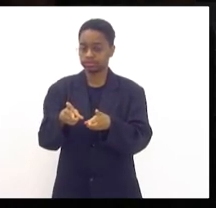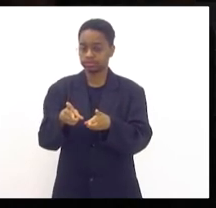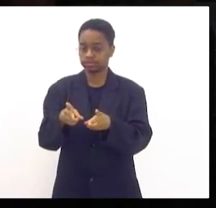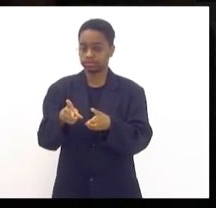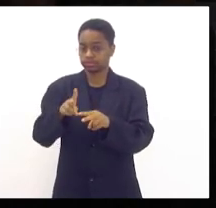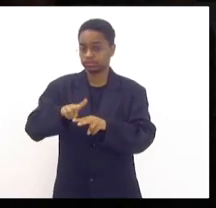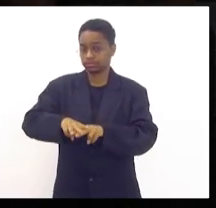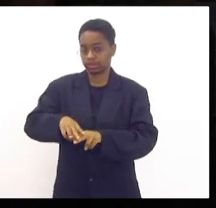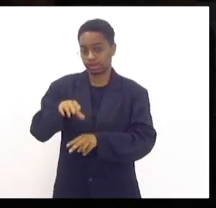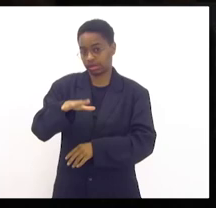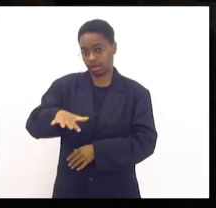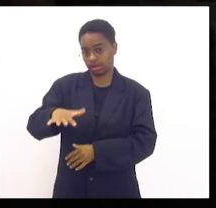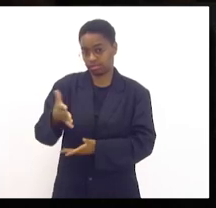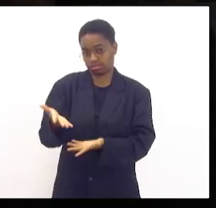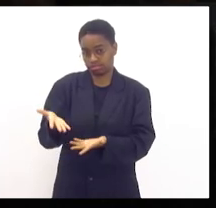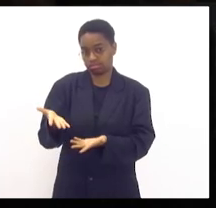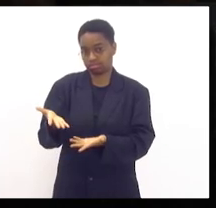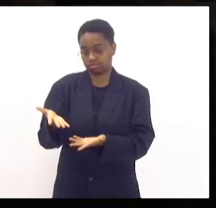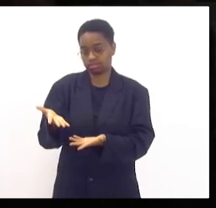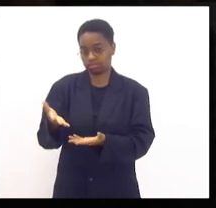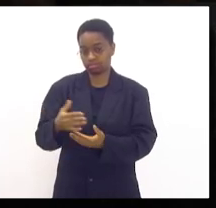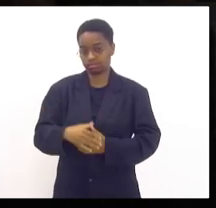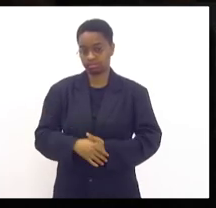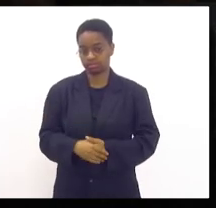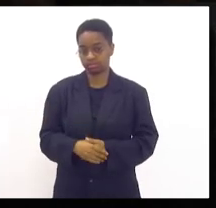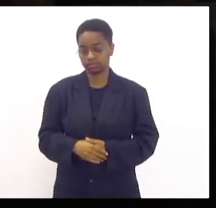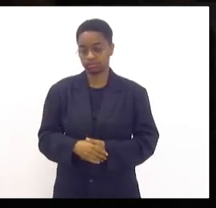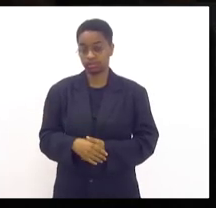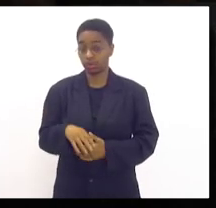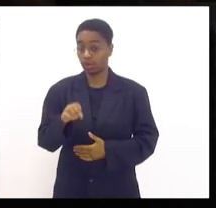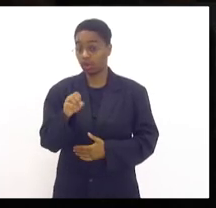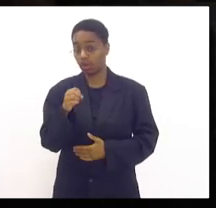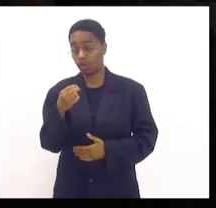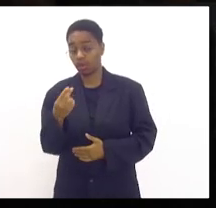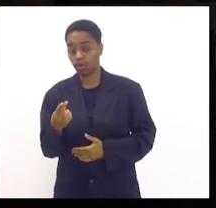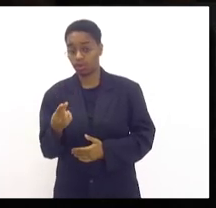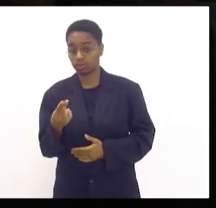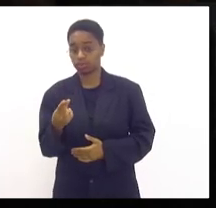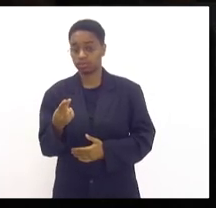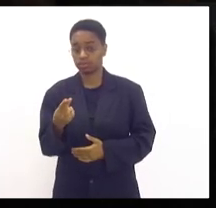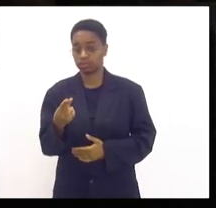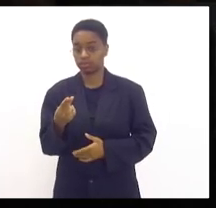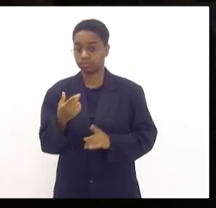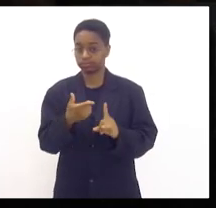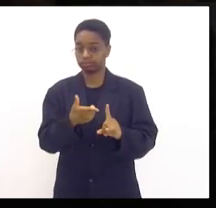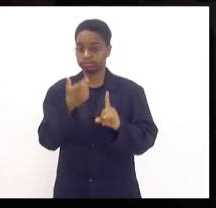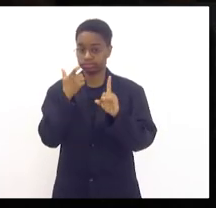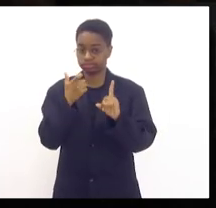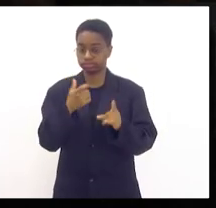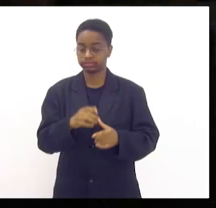em prisão deles, né? Ou até mesmo executada.